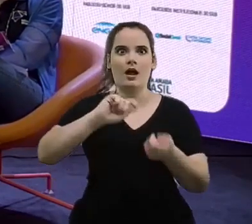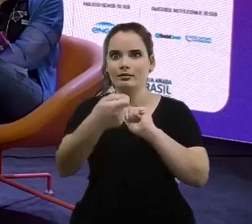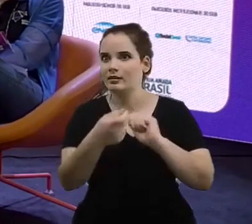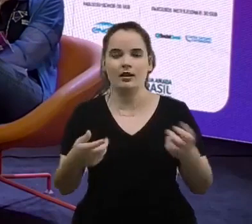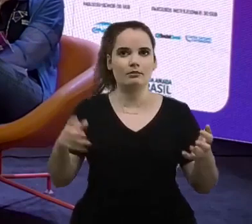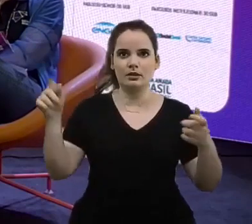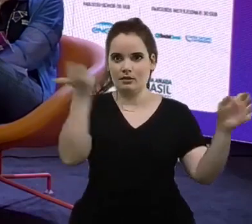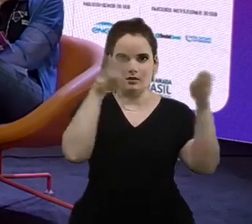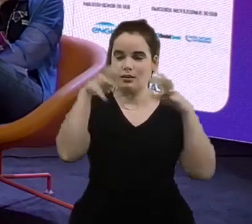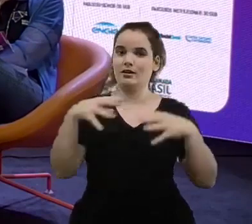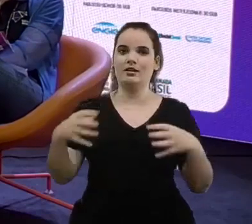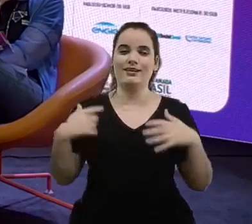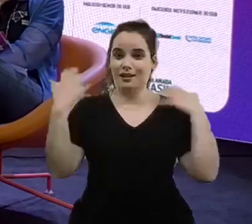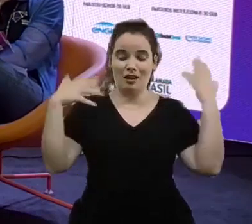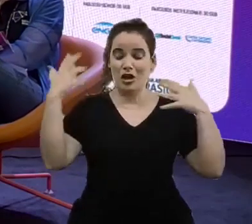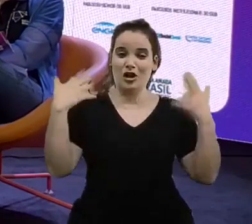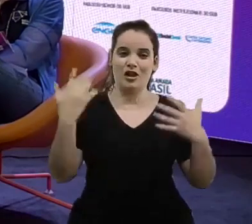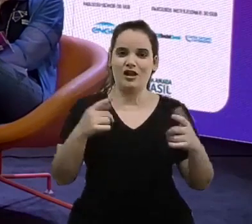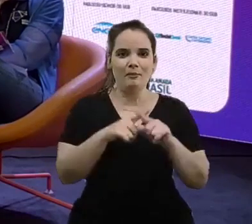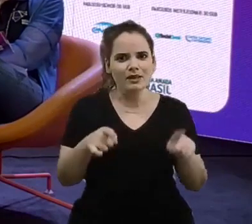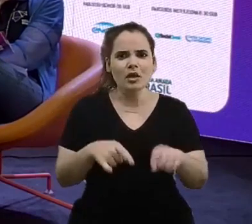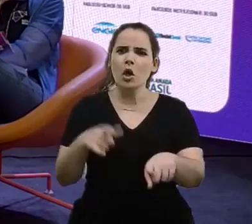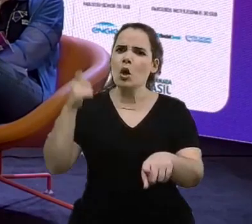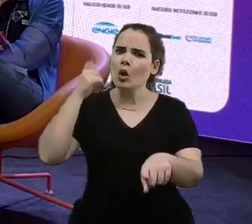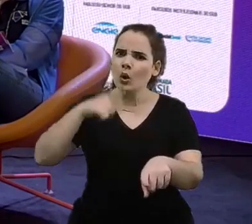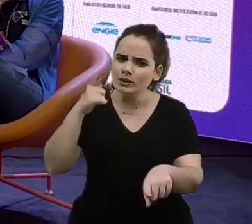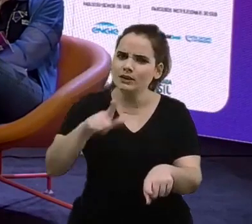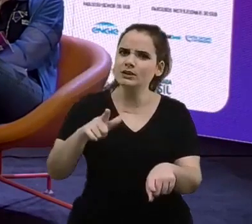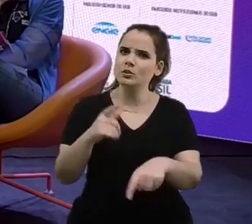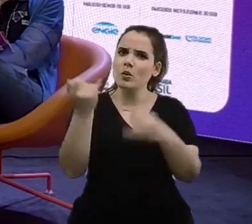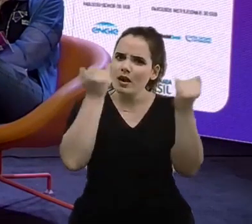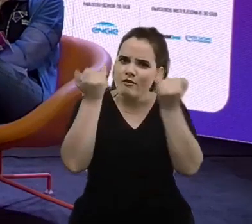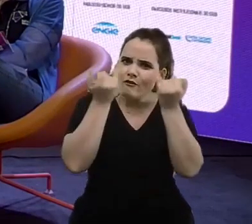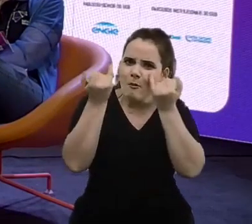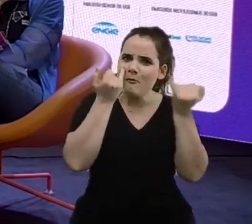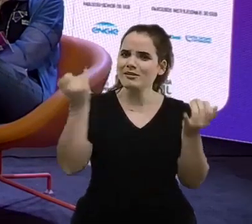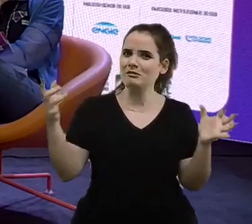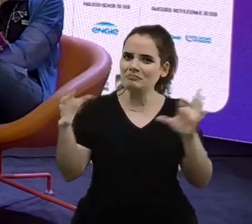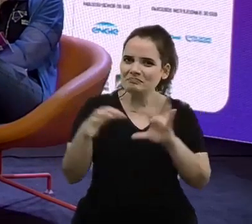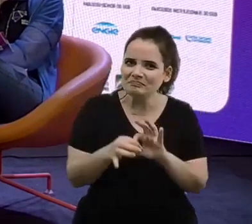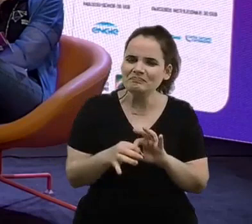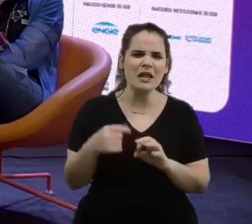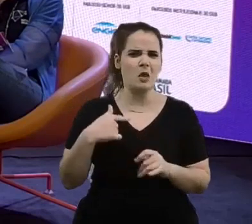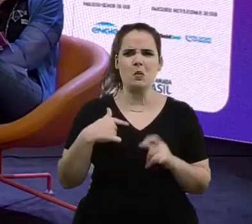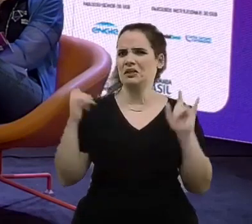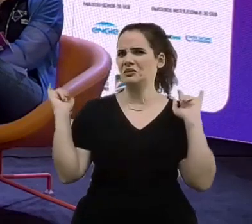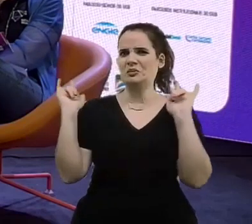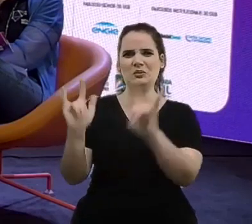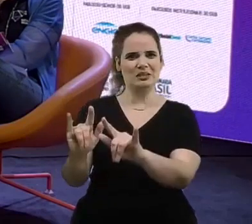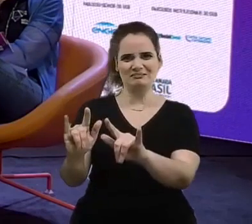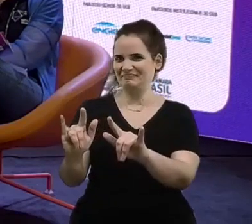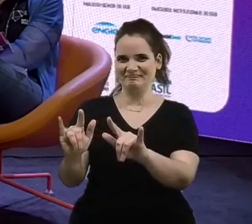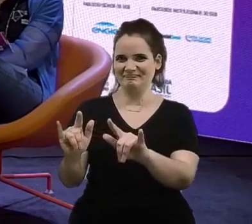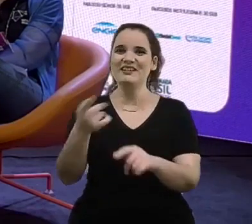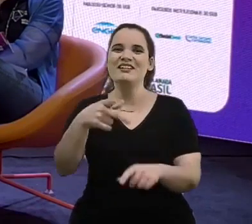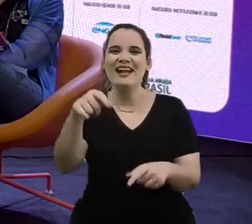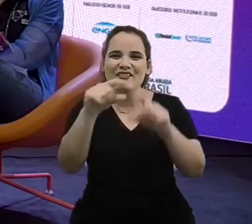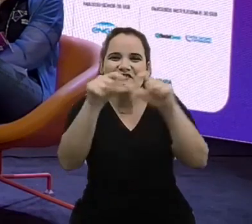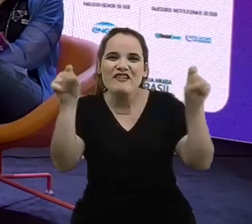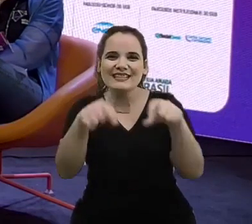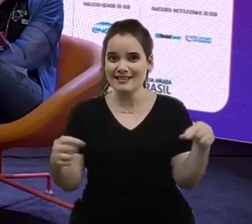a planilha aqui, depois junta de novo, e no final, né, os números precisavam bater, e essa foi a frase mais dita e